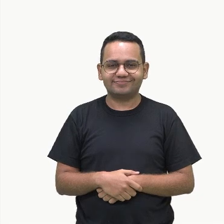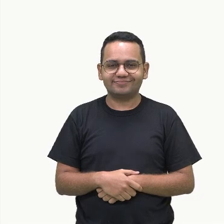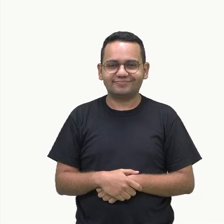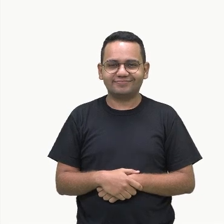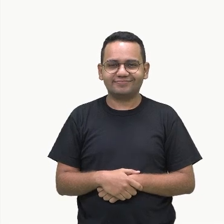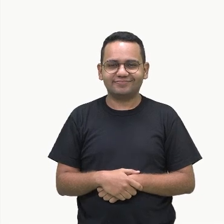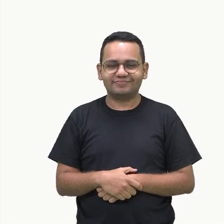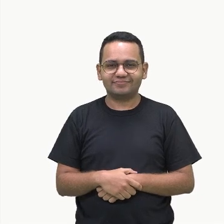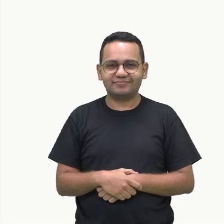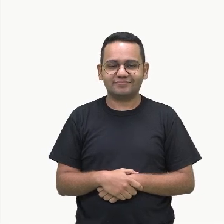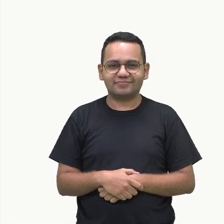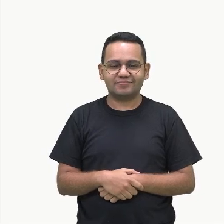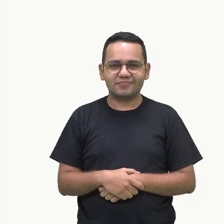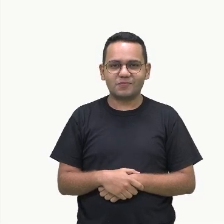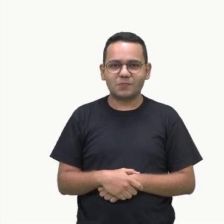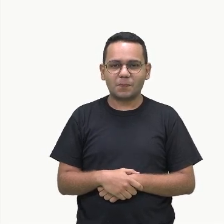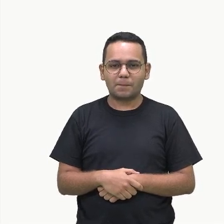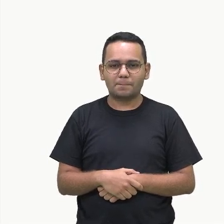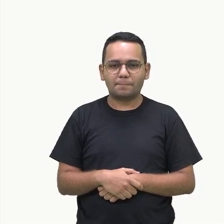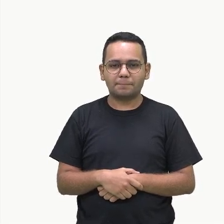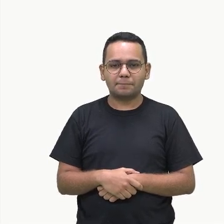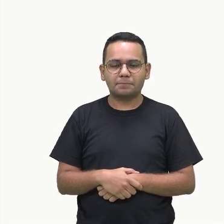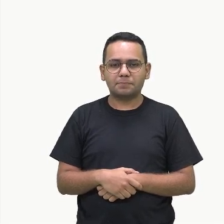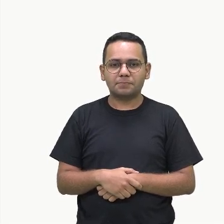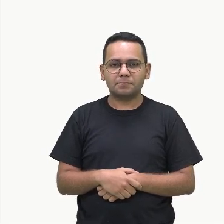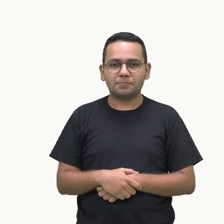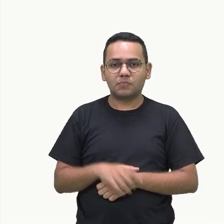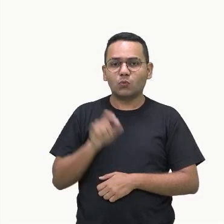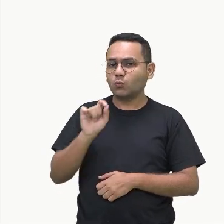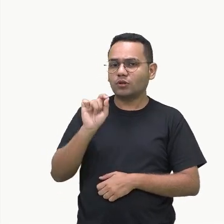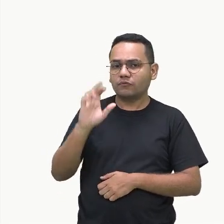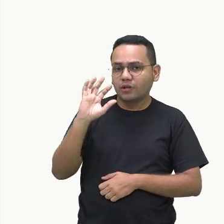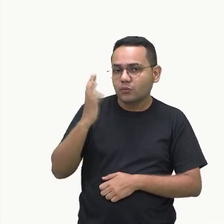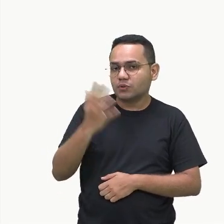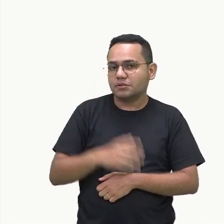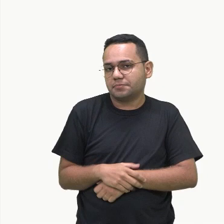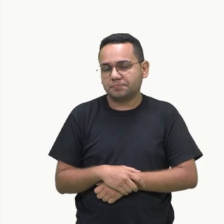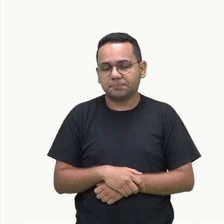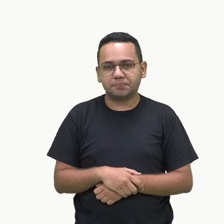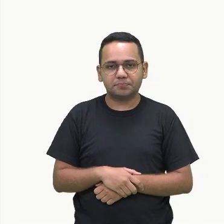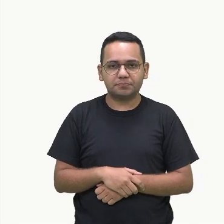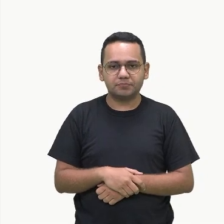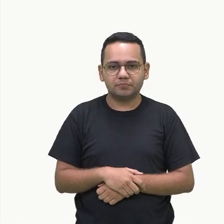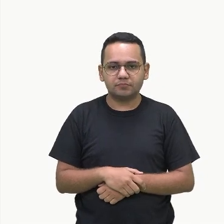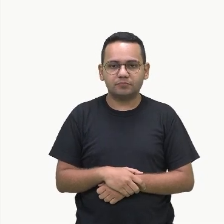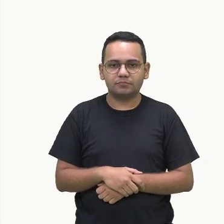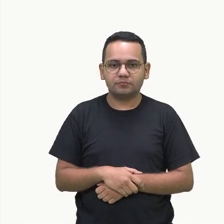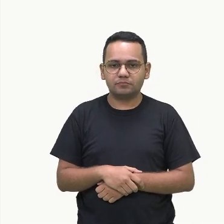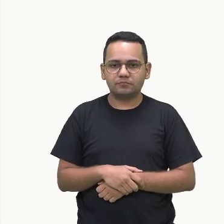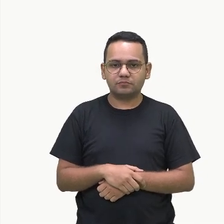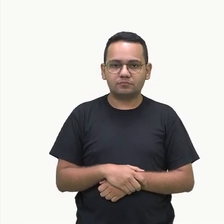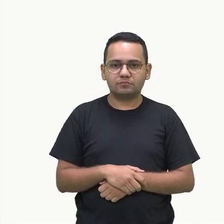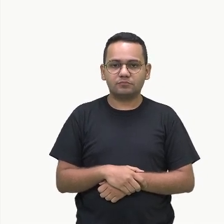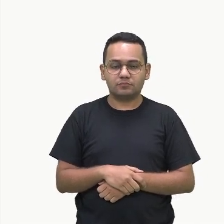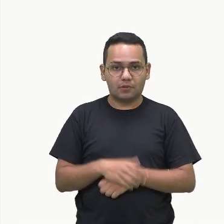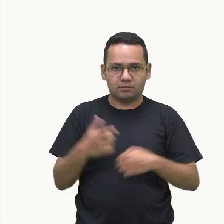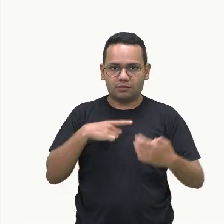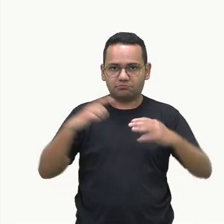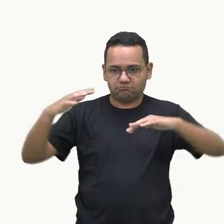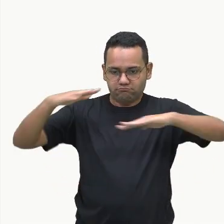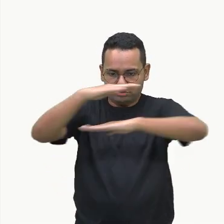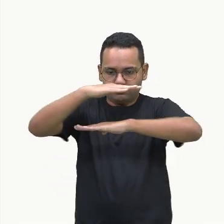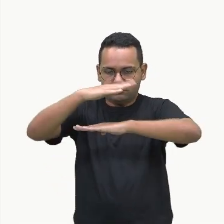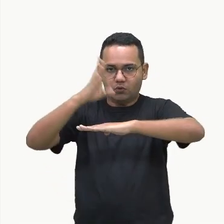Então, o que é que acontece? Tá? Não esqueça, temos ali duas retas paralelas,